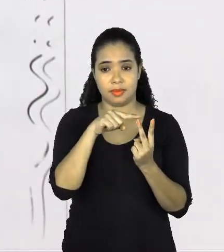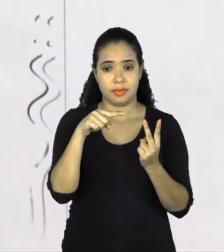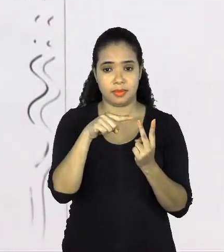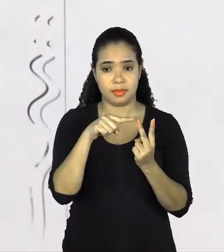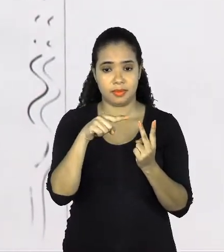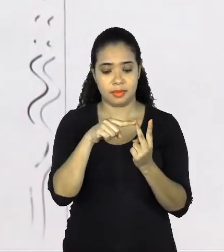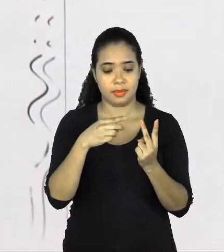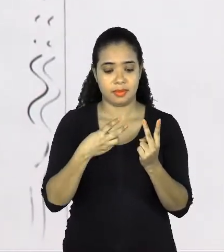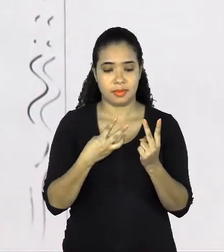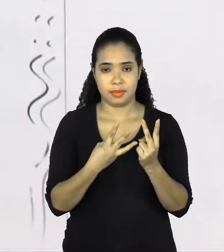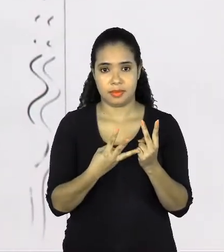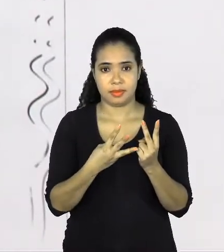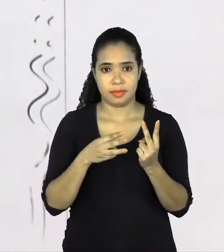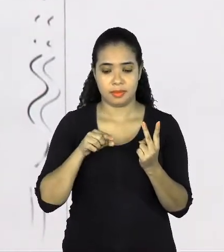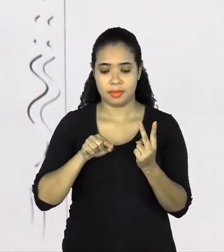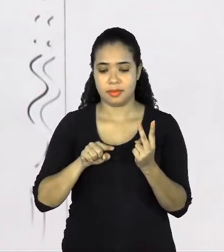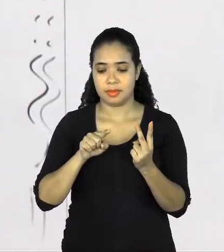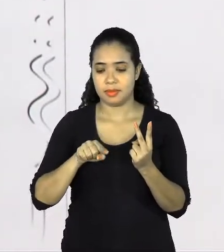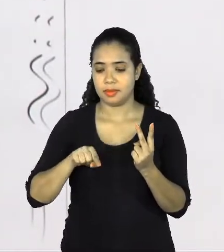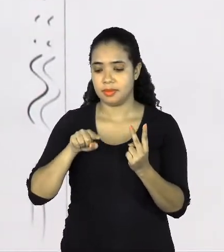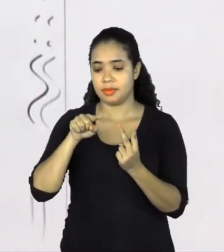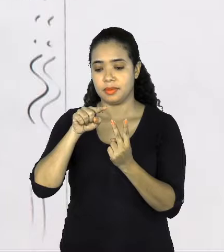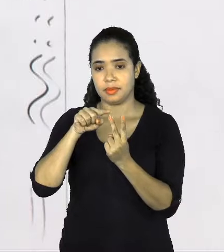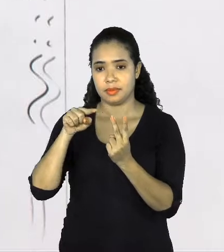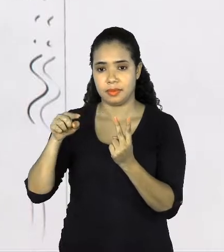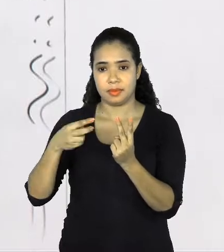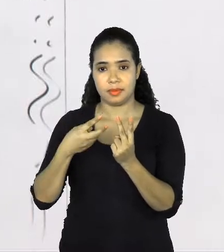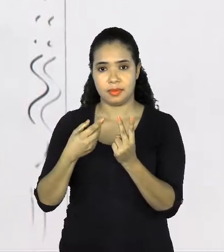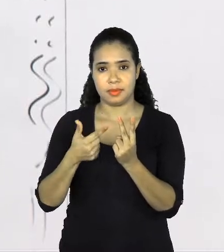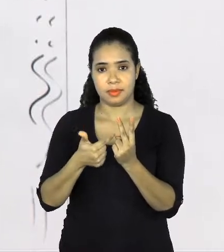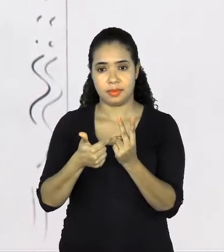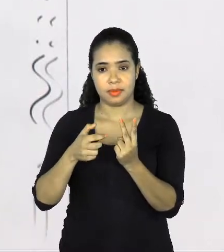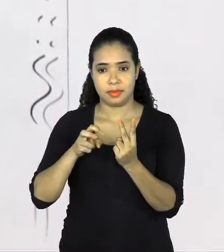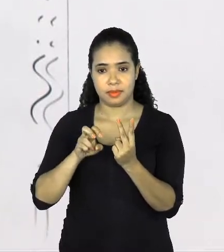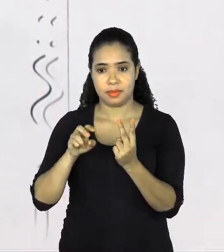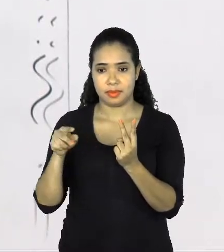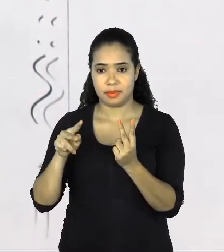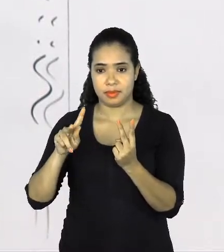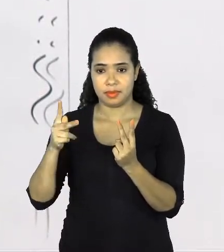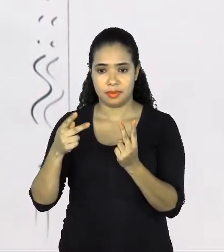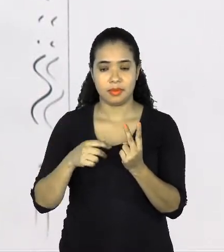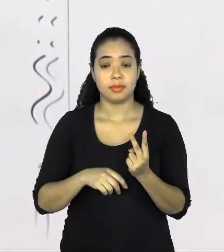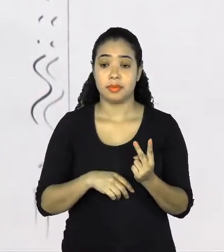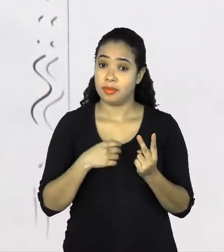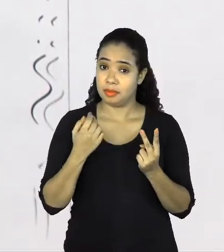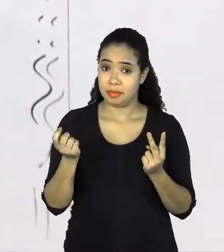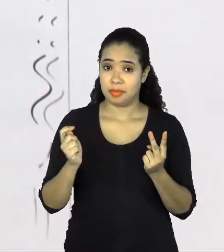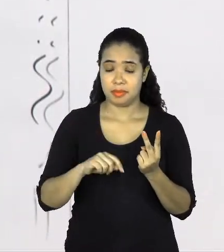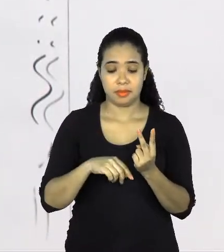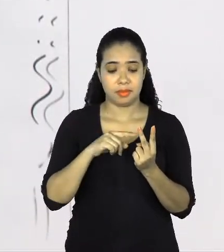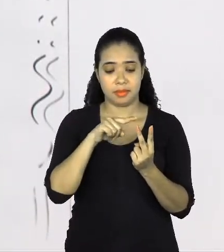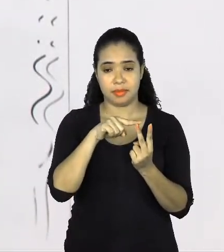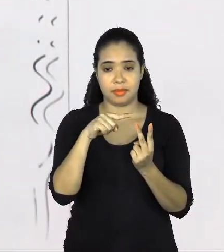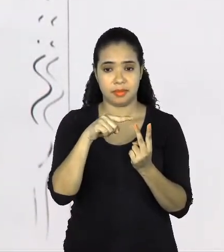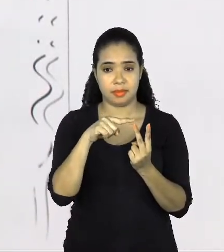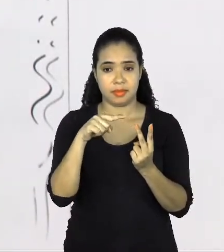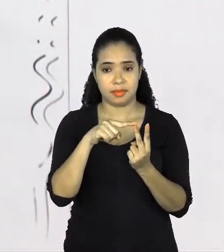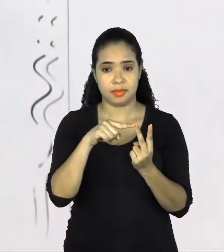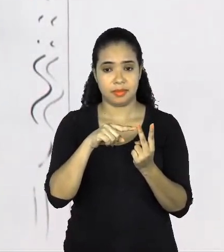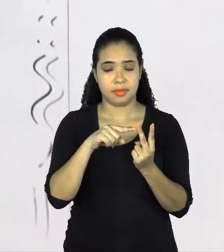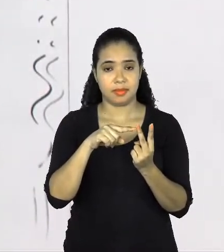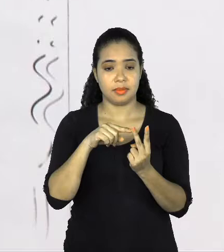raiz de 25. Raiz quadrada de 25 é 5, então ela pode sair do radical. Então